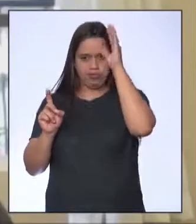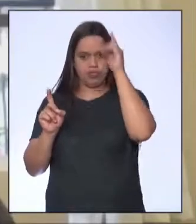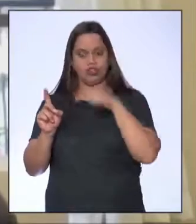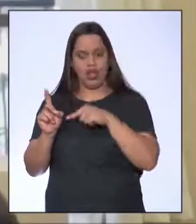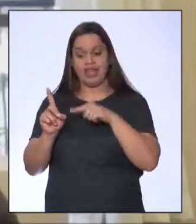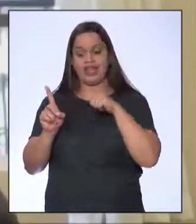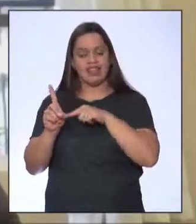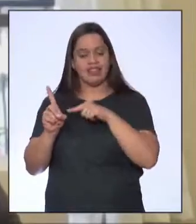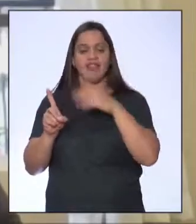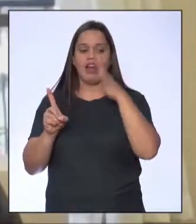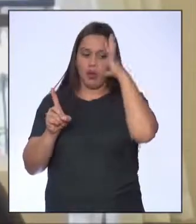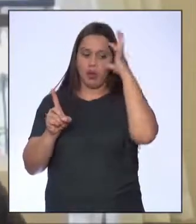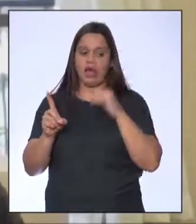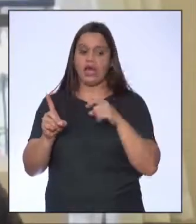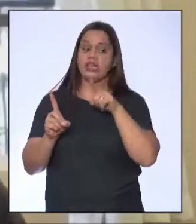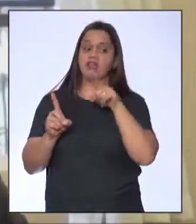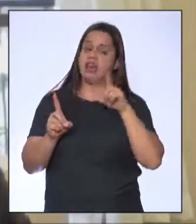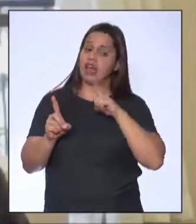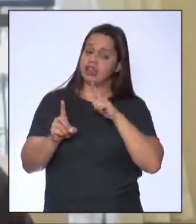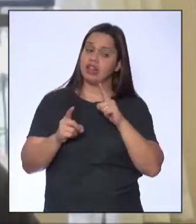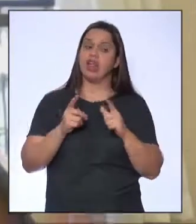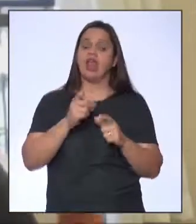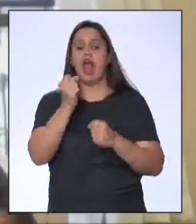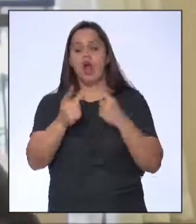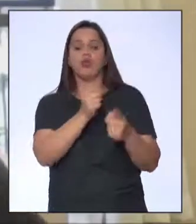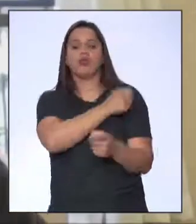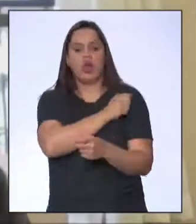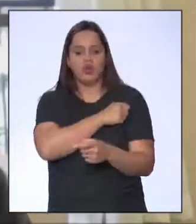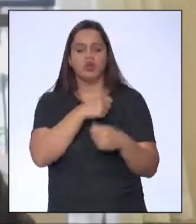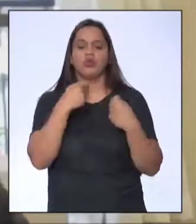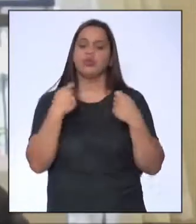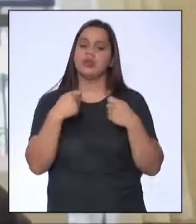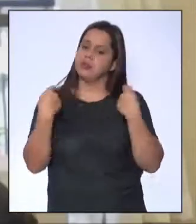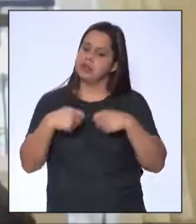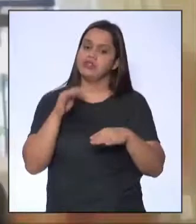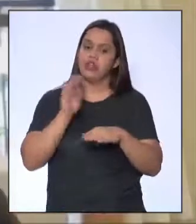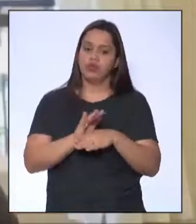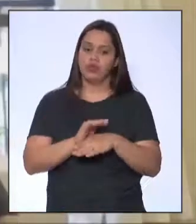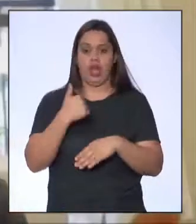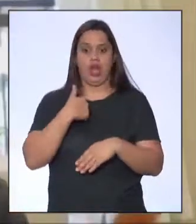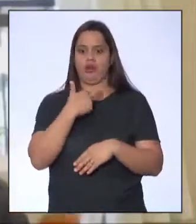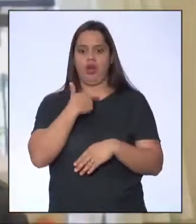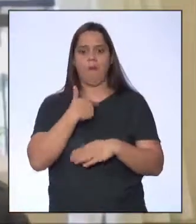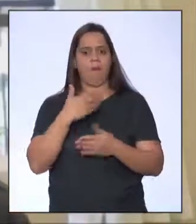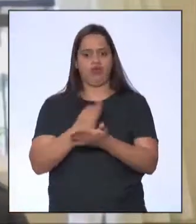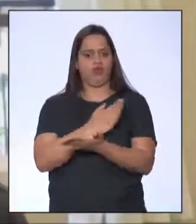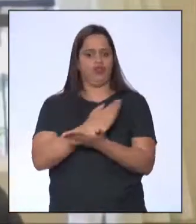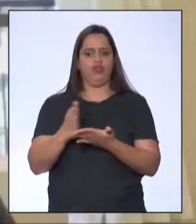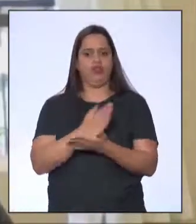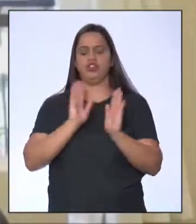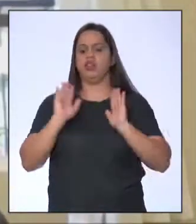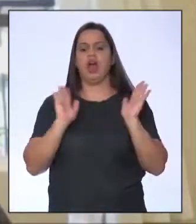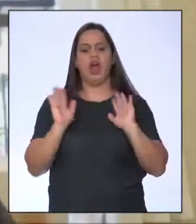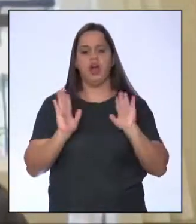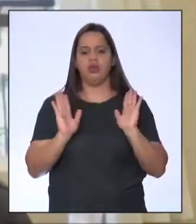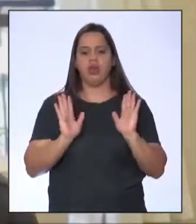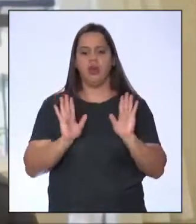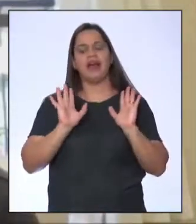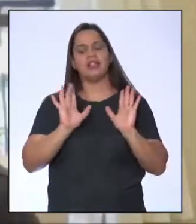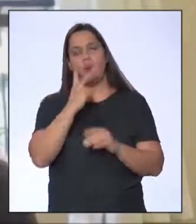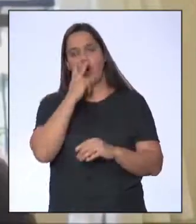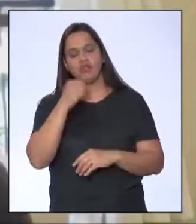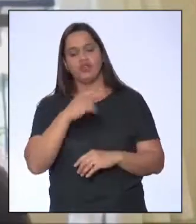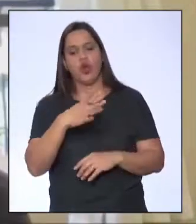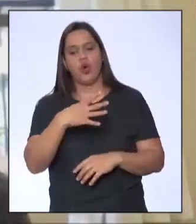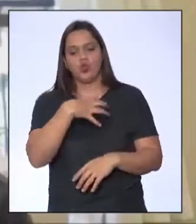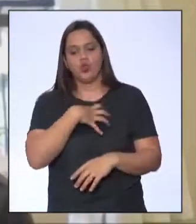de ajuda. Mas, assim, eu não posso realmente dividir isso, nem sonho em falar nisso, né? Mas, assim, acho que foi a forma de falar. Mas,